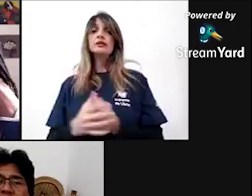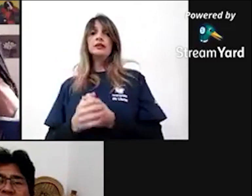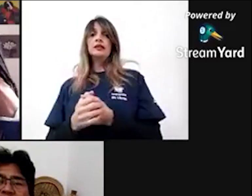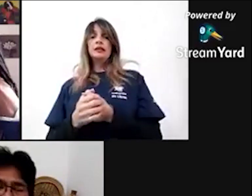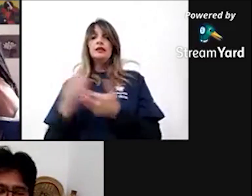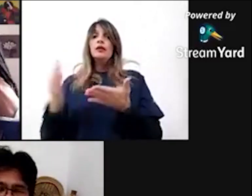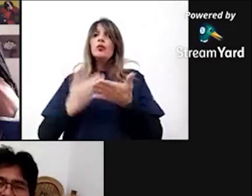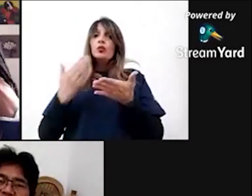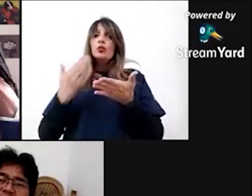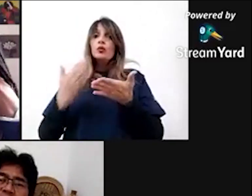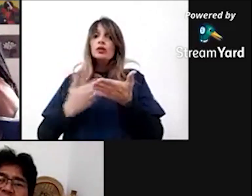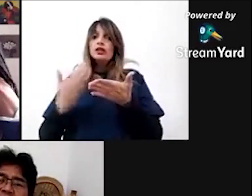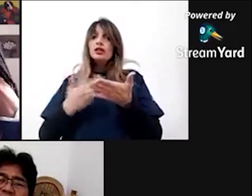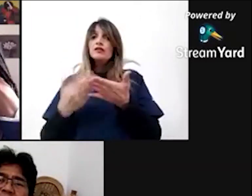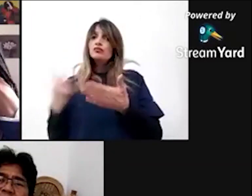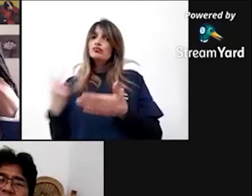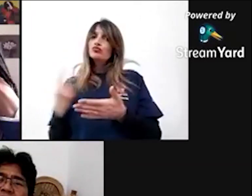desse